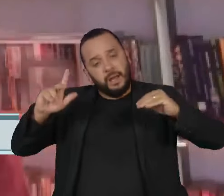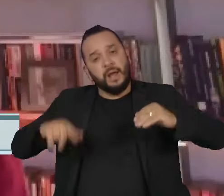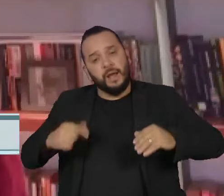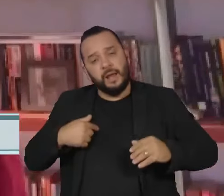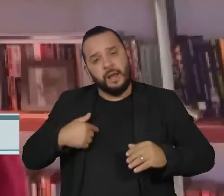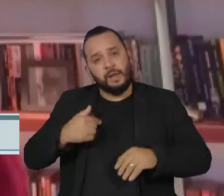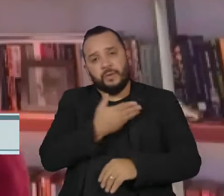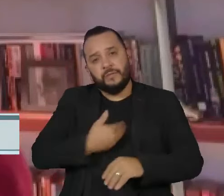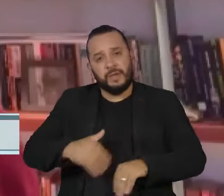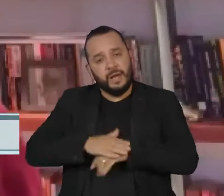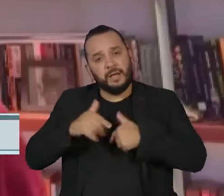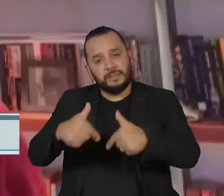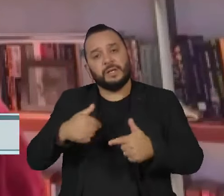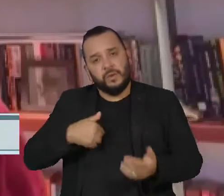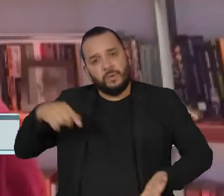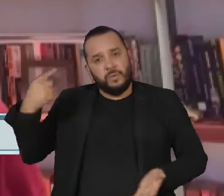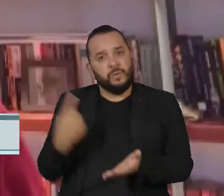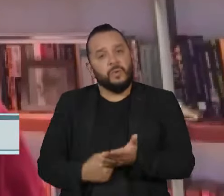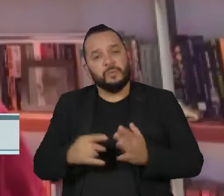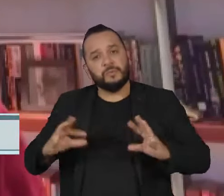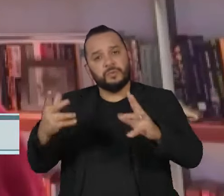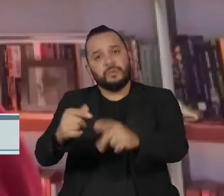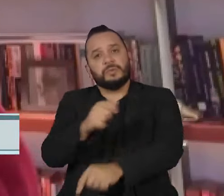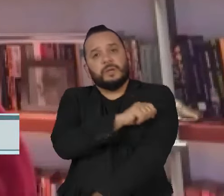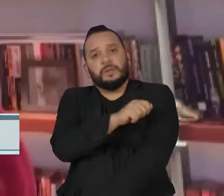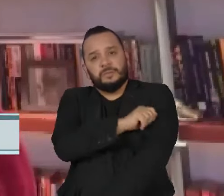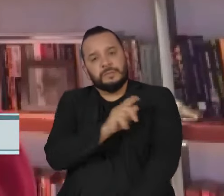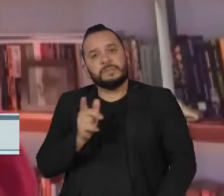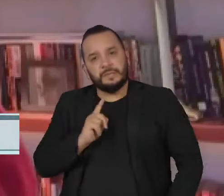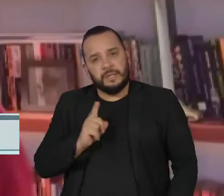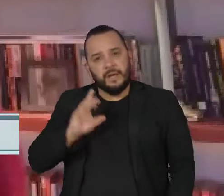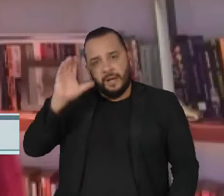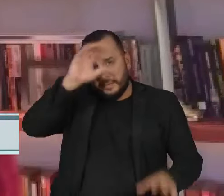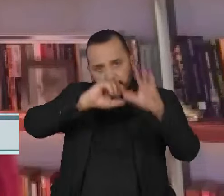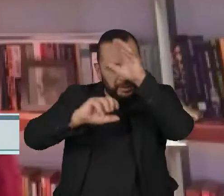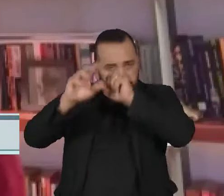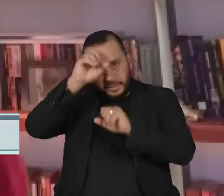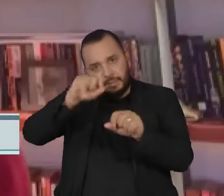todo para assegurar o direito que todos os alunos têm de aprender e se desenvolver.